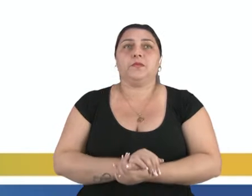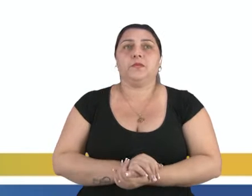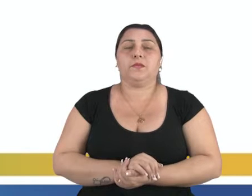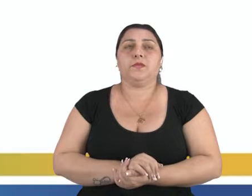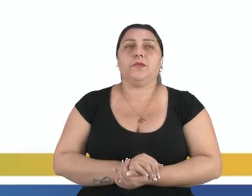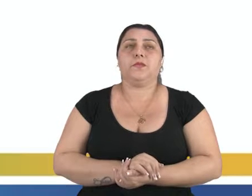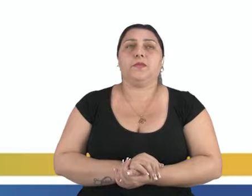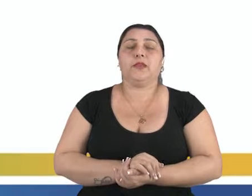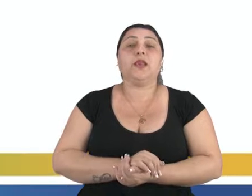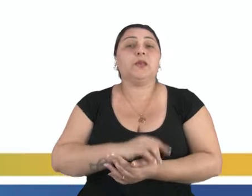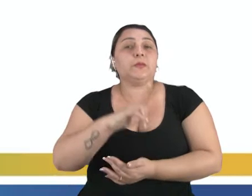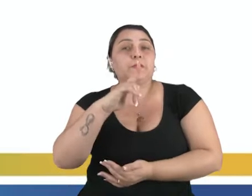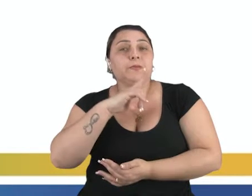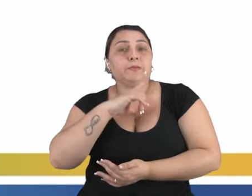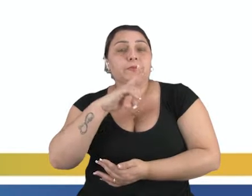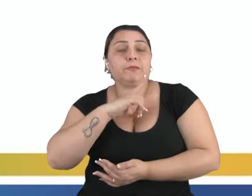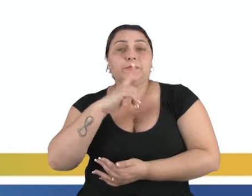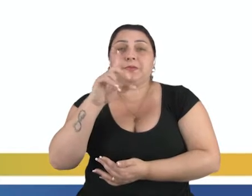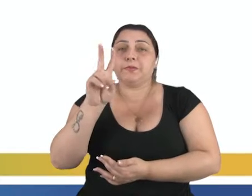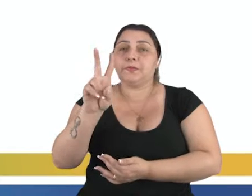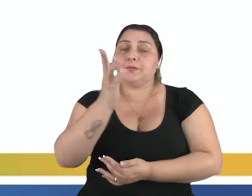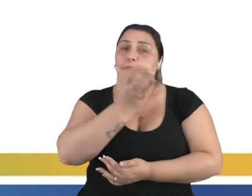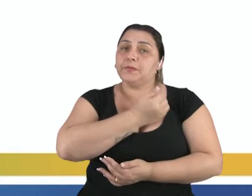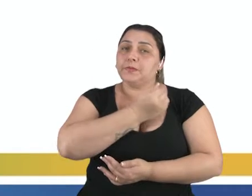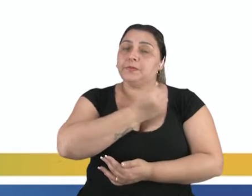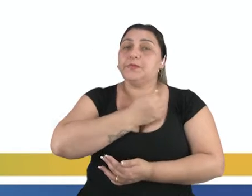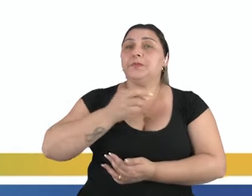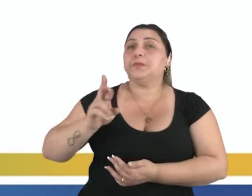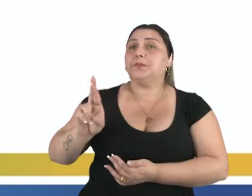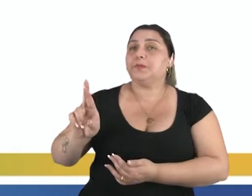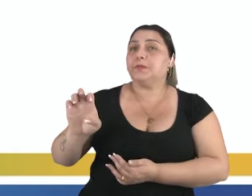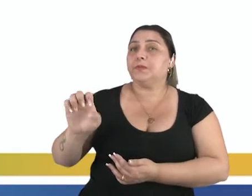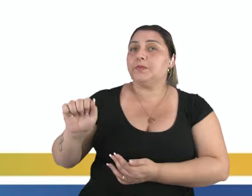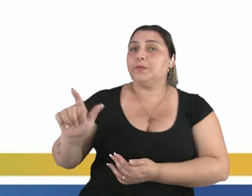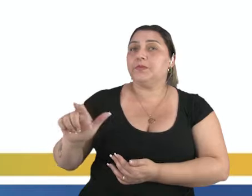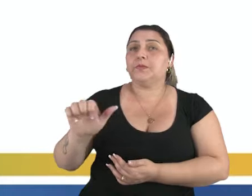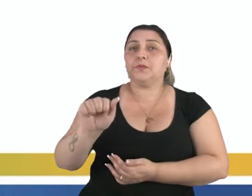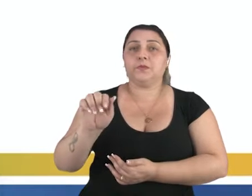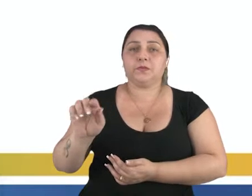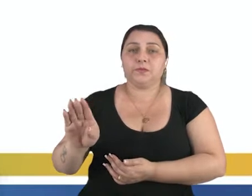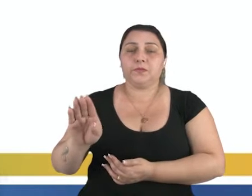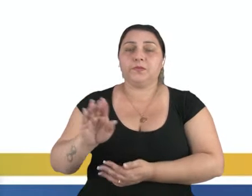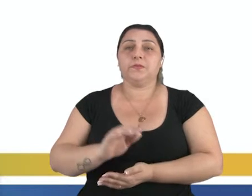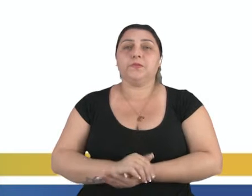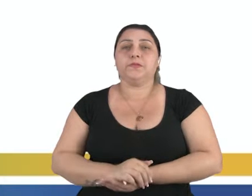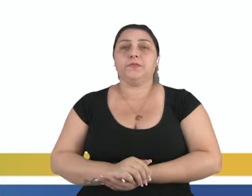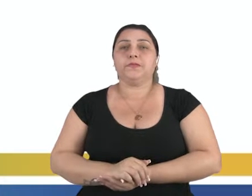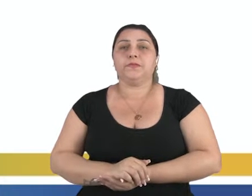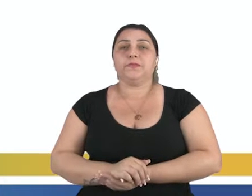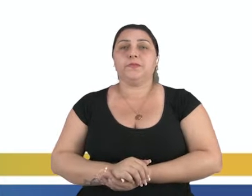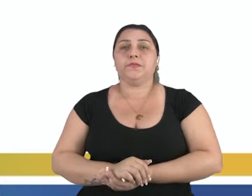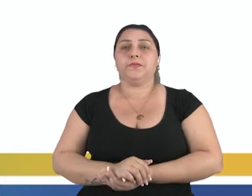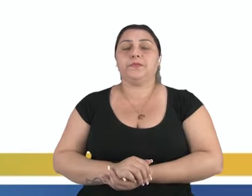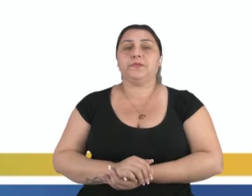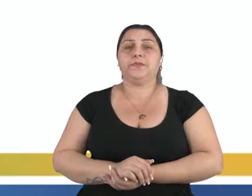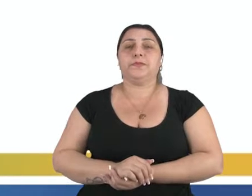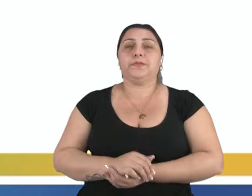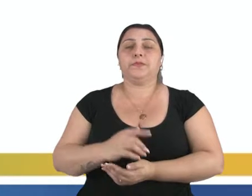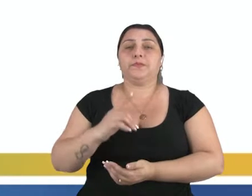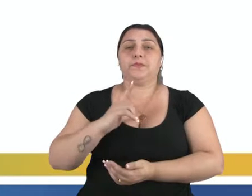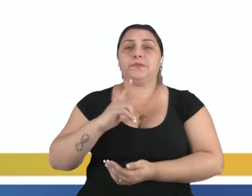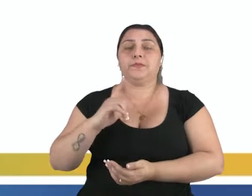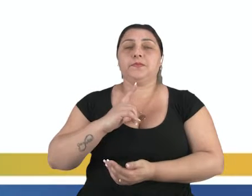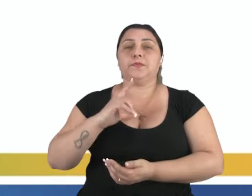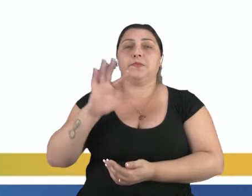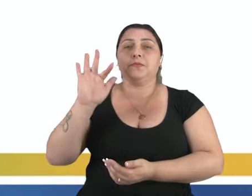reais, o A e o B, tal que temos aí uma f de x igual a ax mais